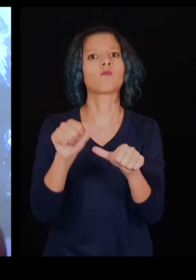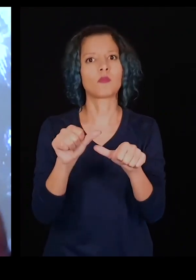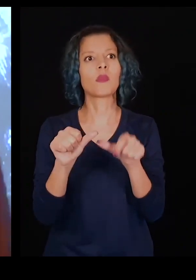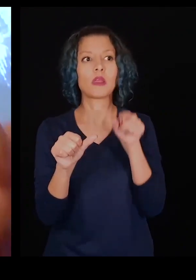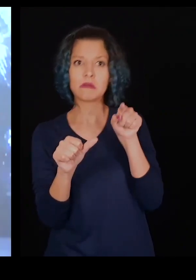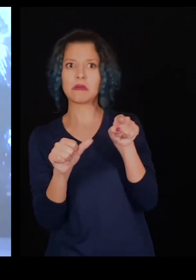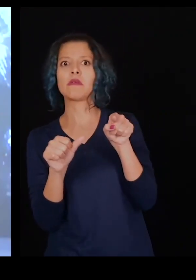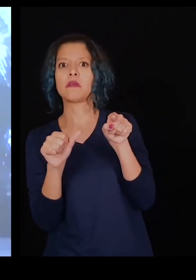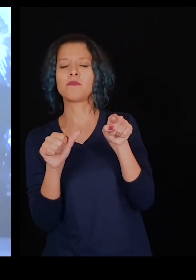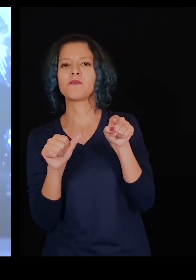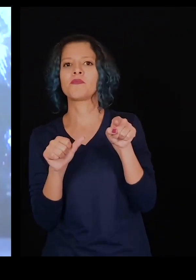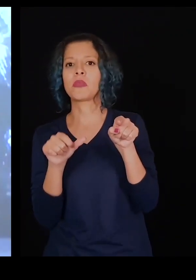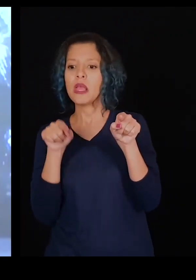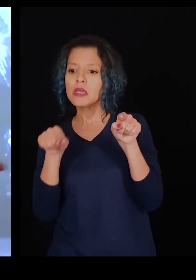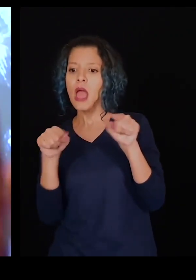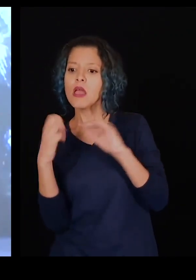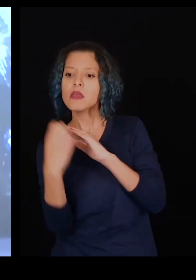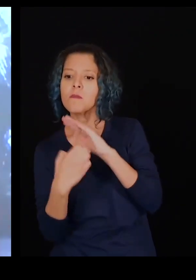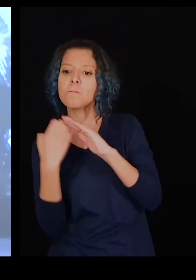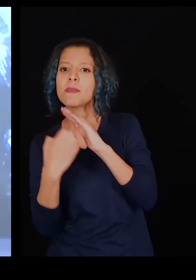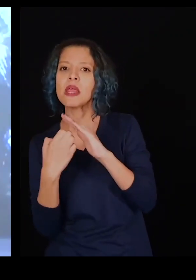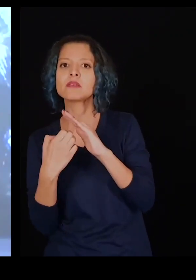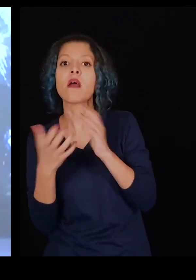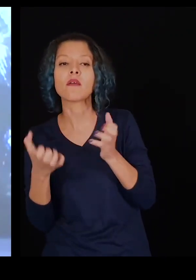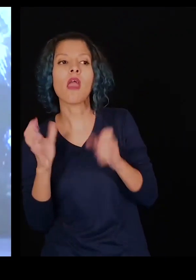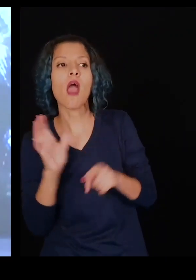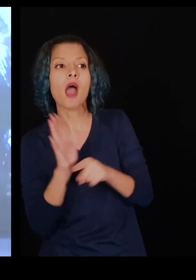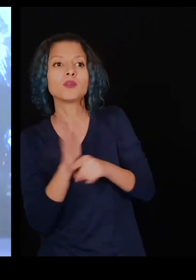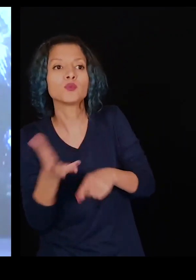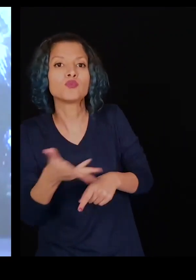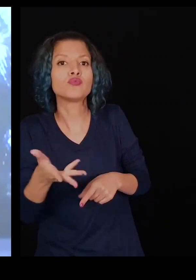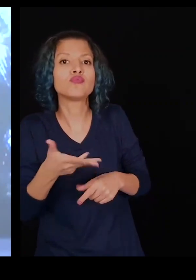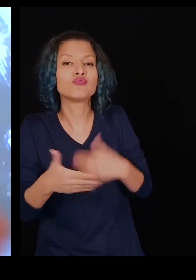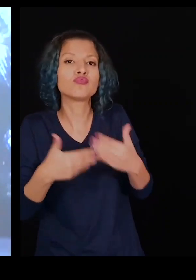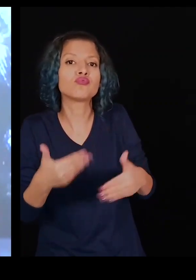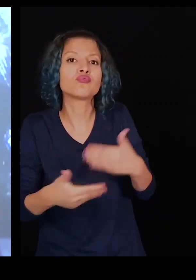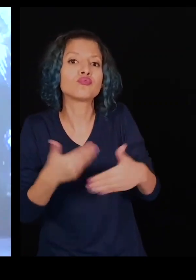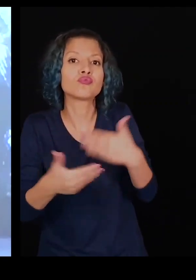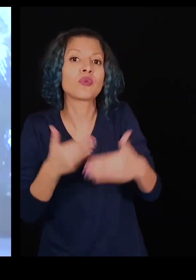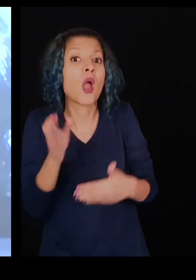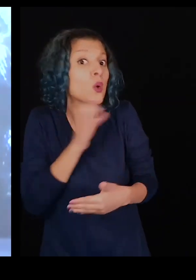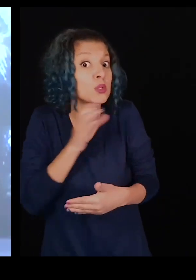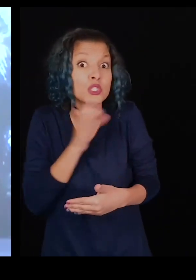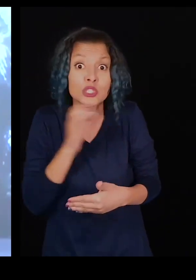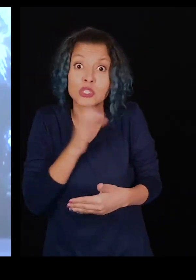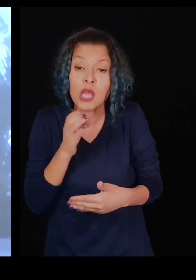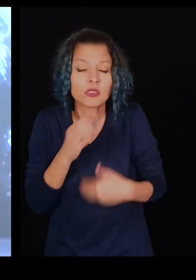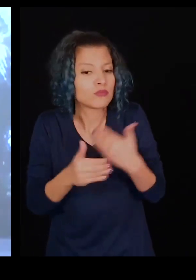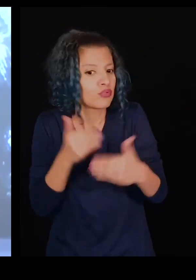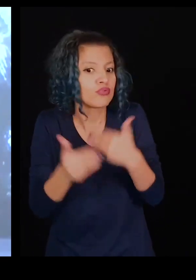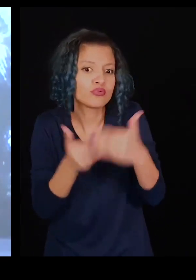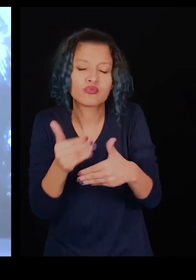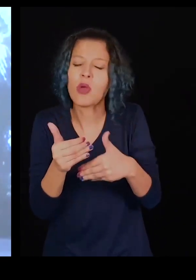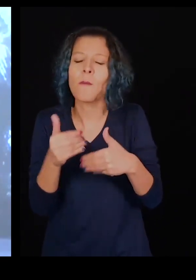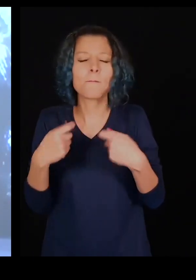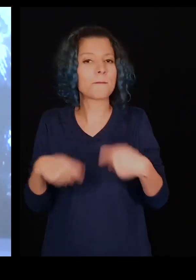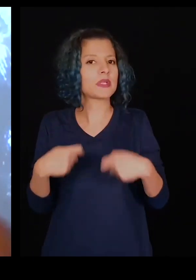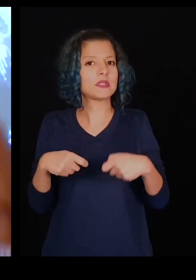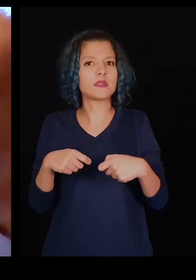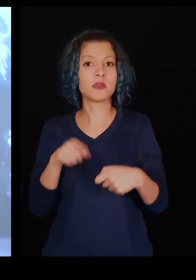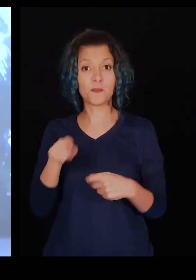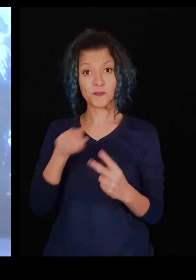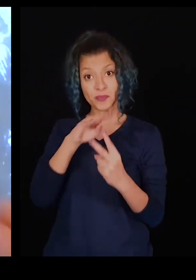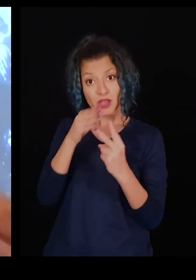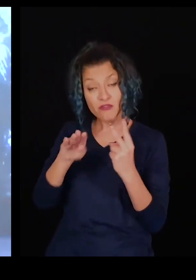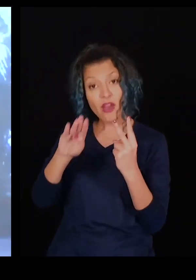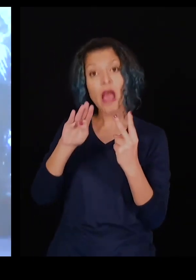está buscando acelerar, um sentido inclusive de urgência. Nós temos uma urgência